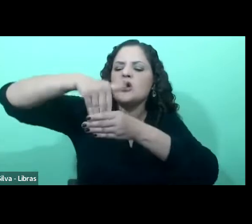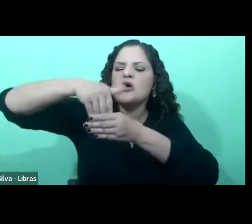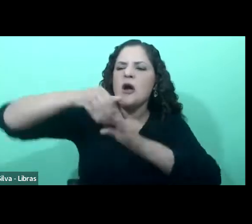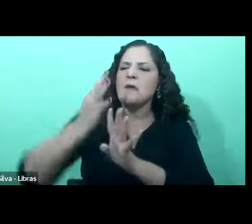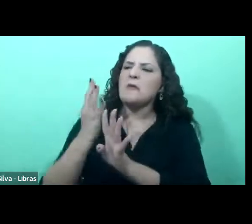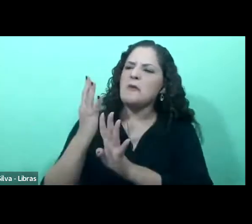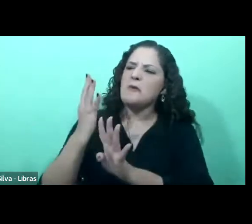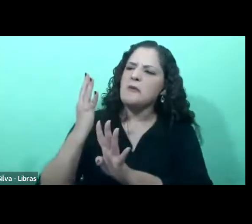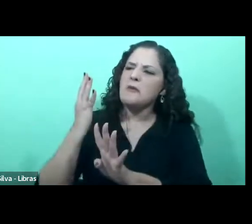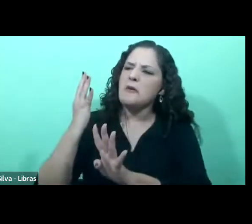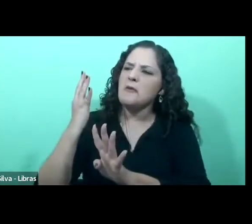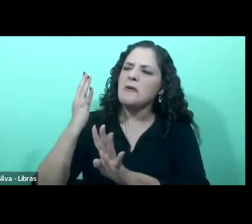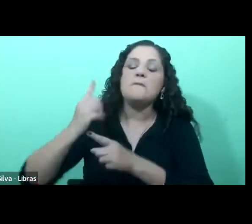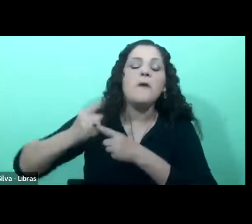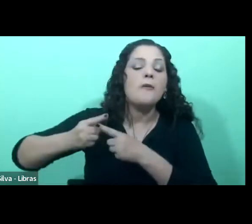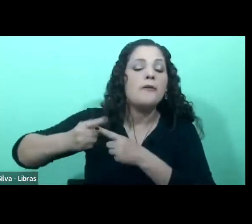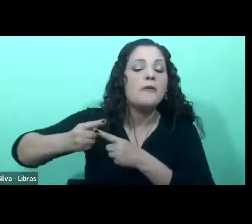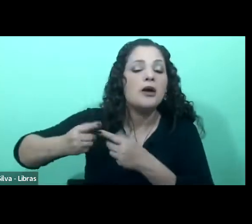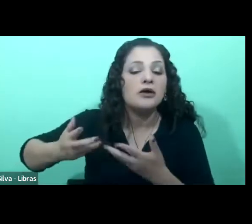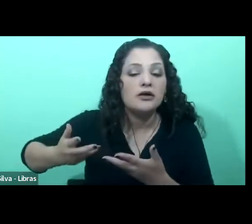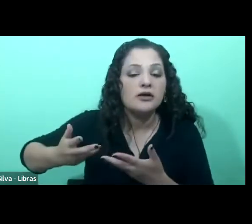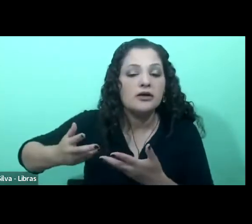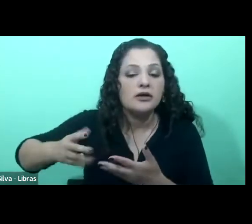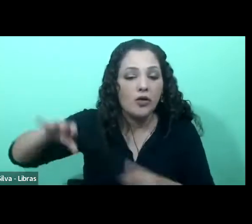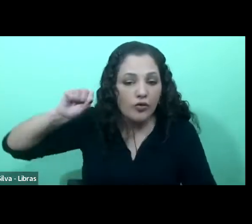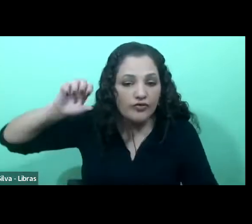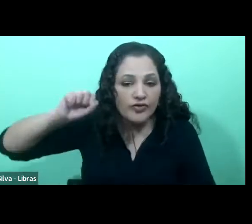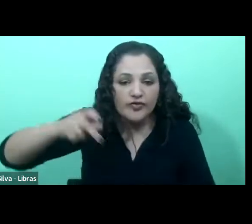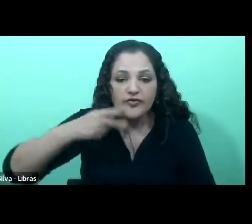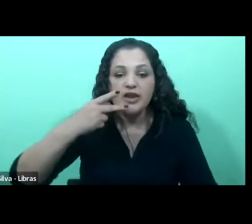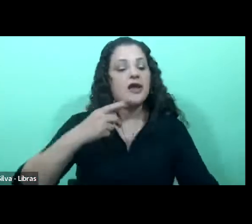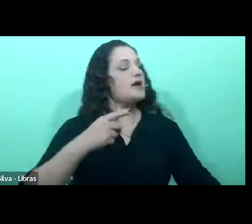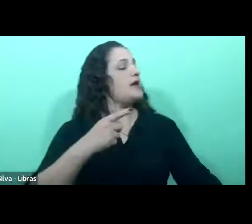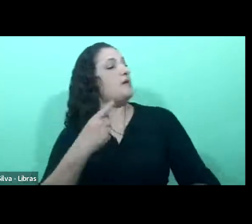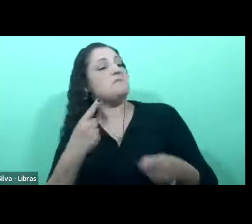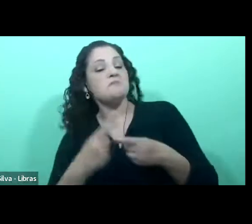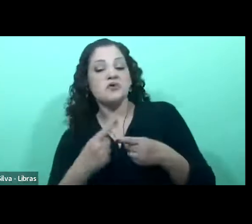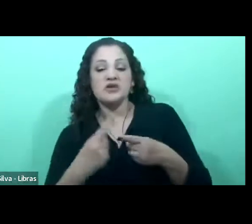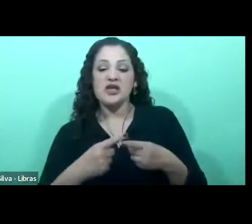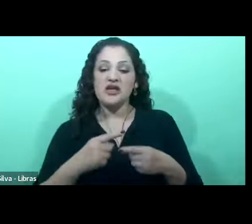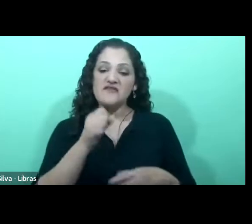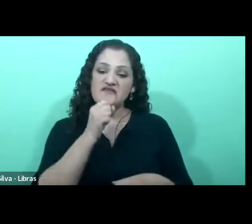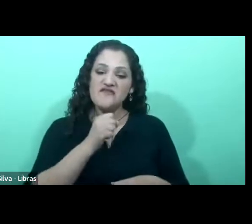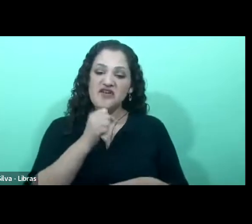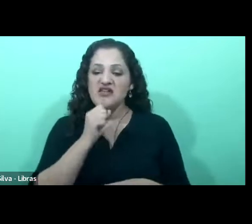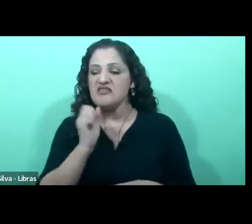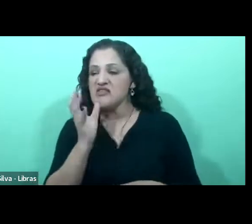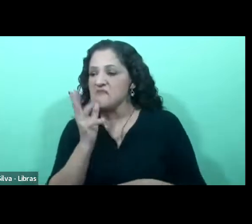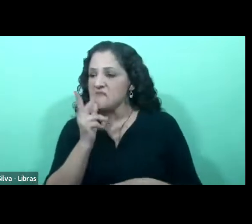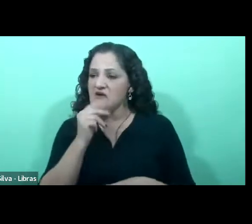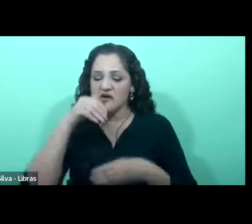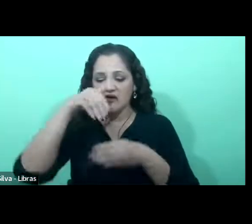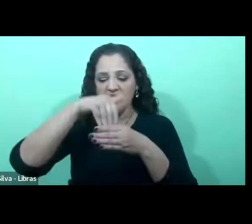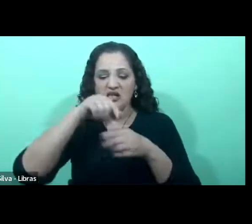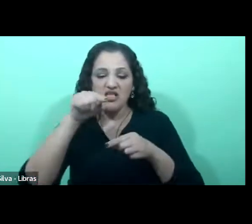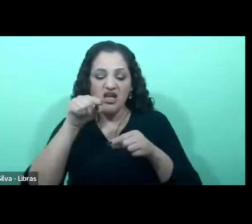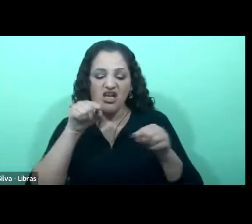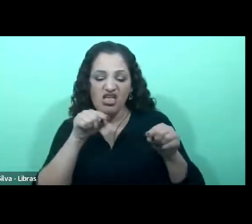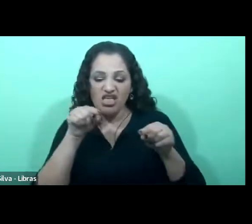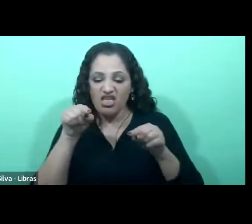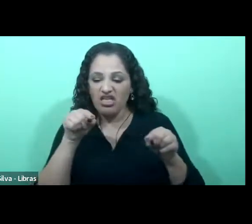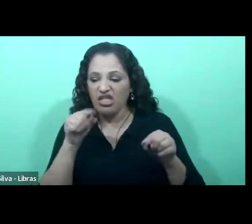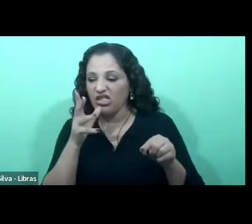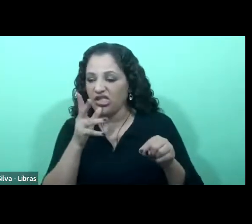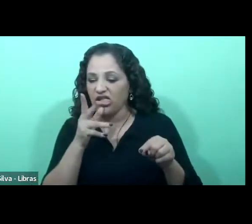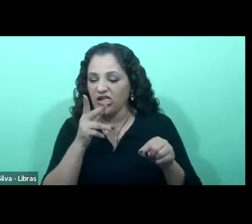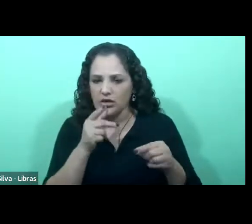grandes? Eu ouvi muita gente dizendo, porque tem muito idoso, o idoso demora para votar. Gente, olha só,